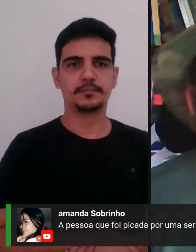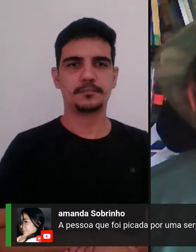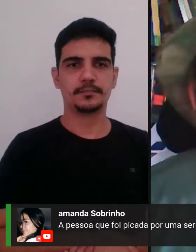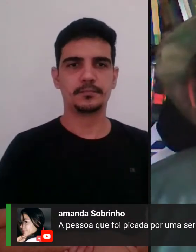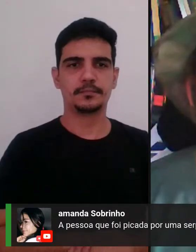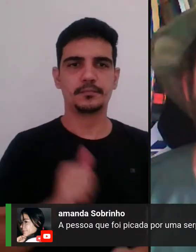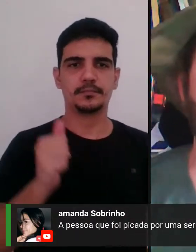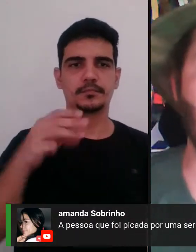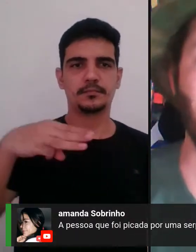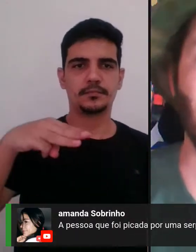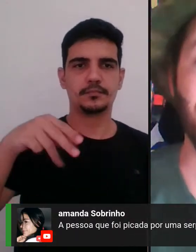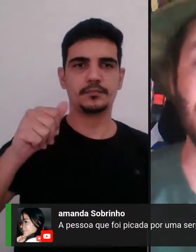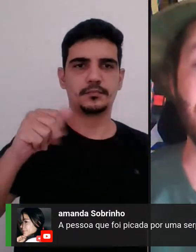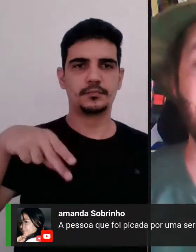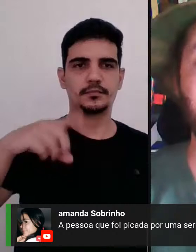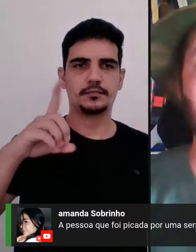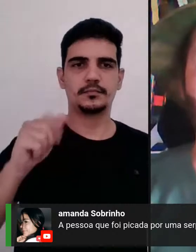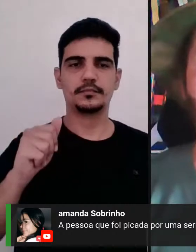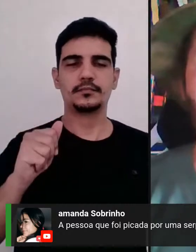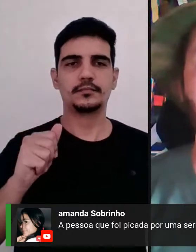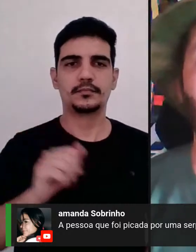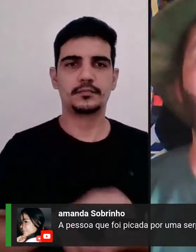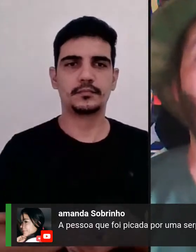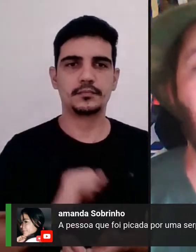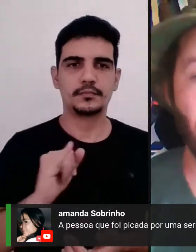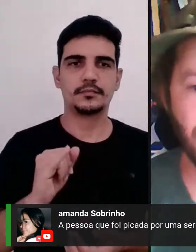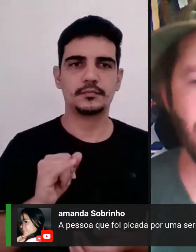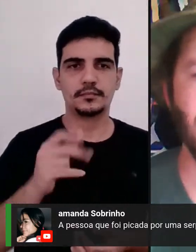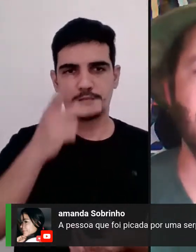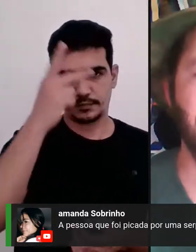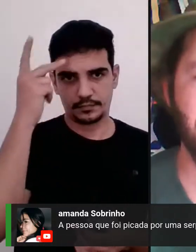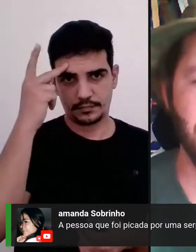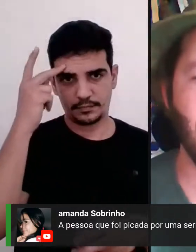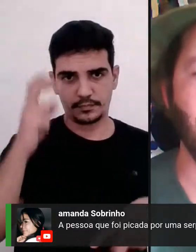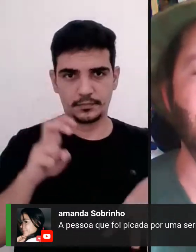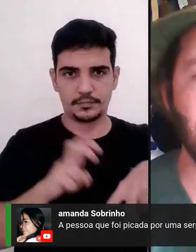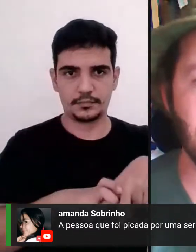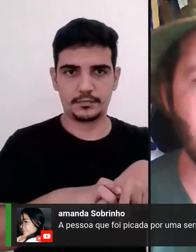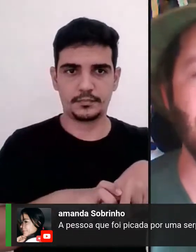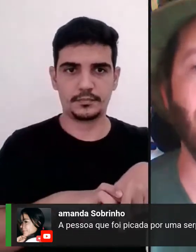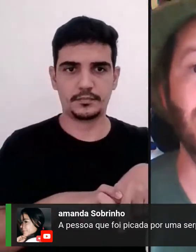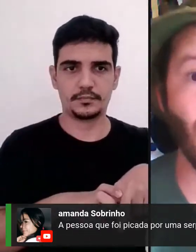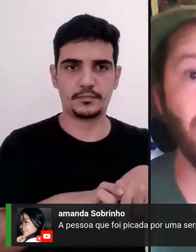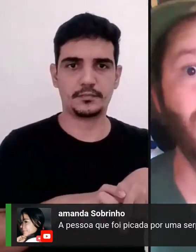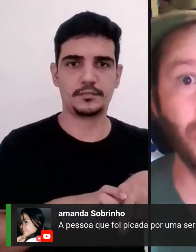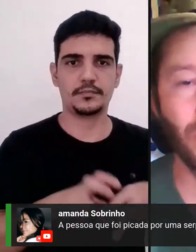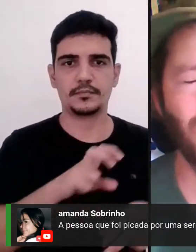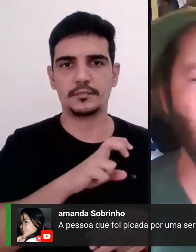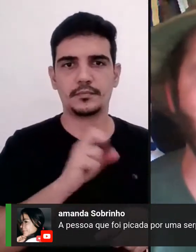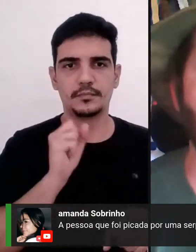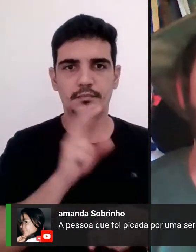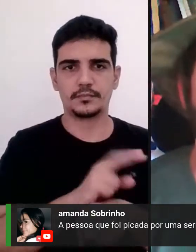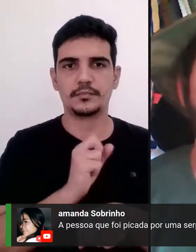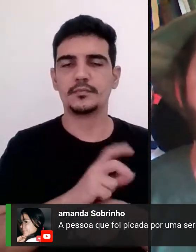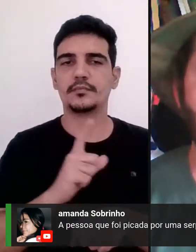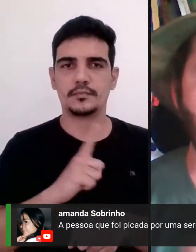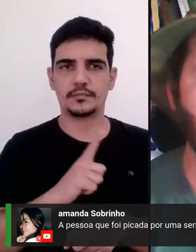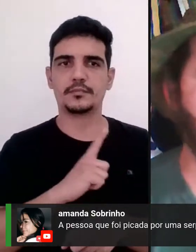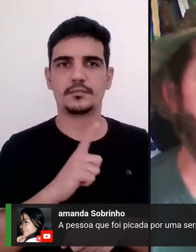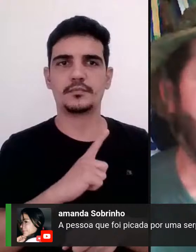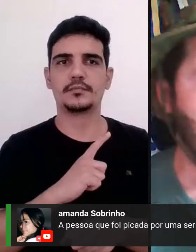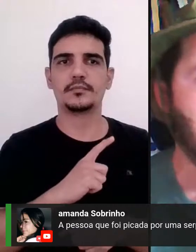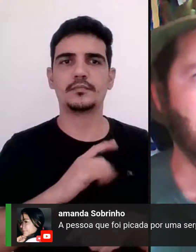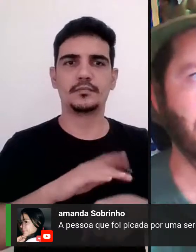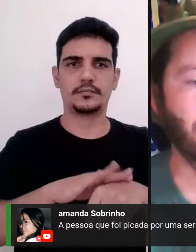A Amanda perguntou, né, se uma pessoa picada por serpente peçonhenta corre o risco de ficar com sérias sequelas. Corre muito, muito mesmo.